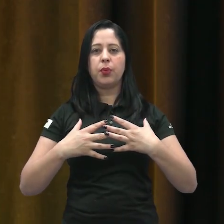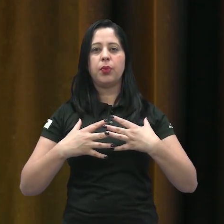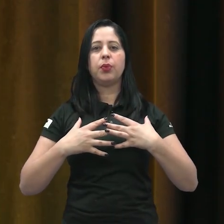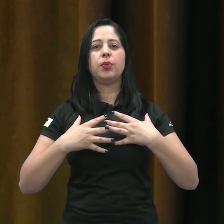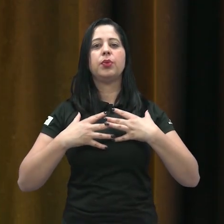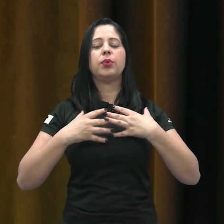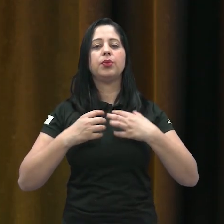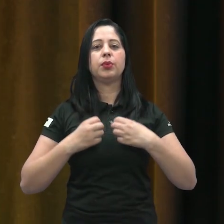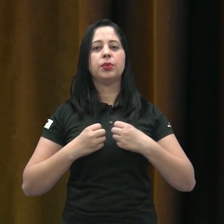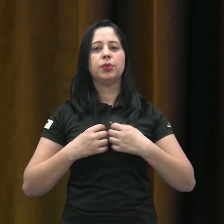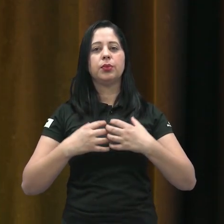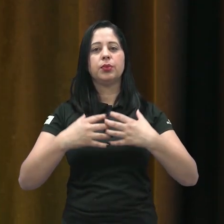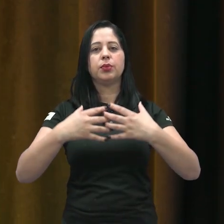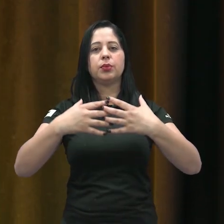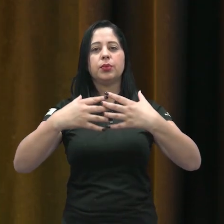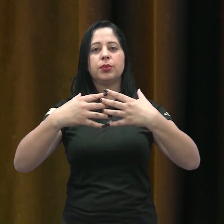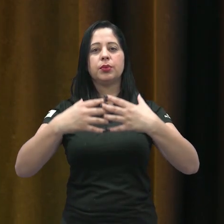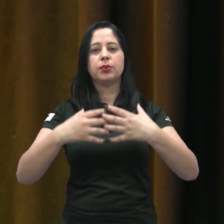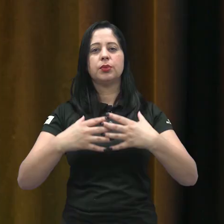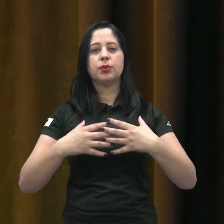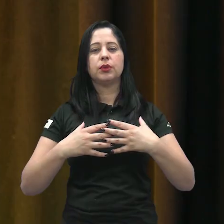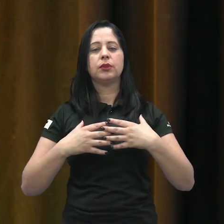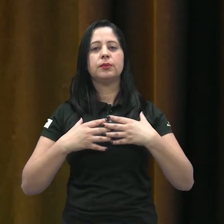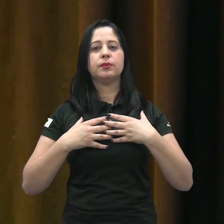Divina presença, consciência de luz.